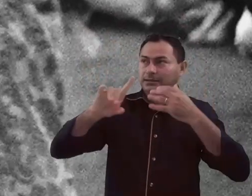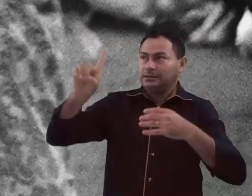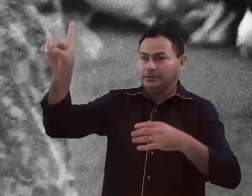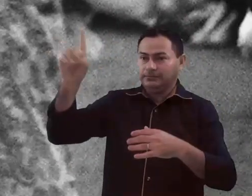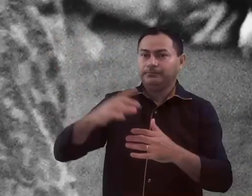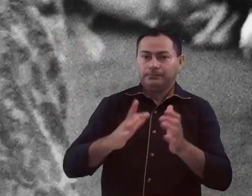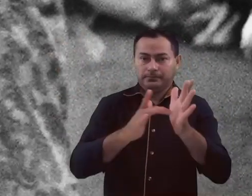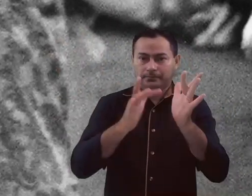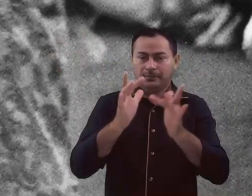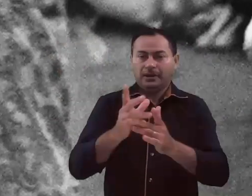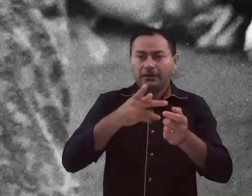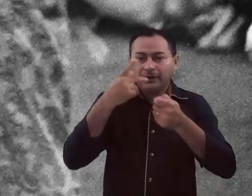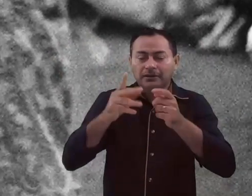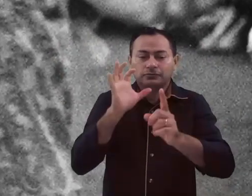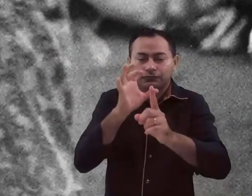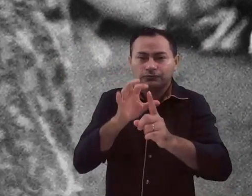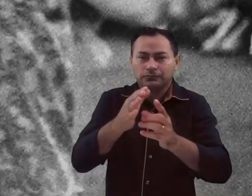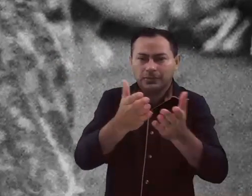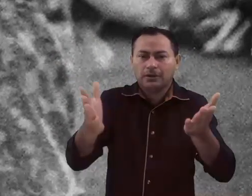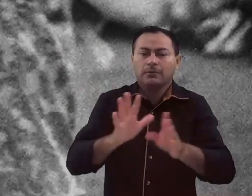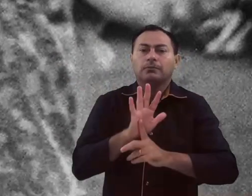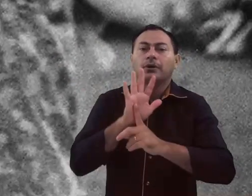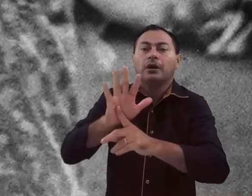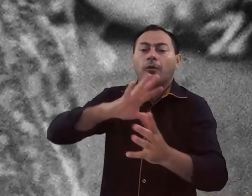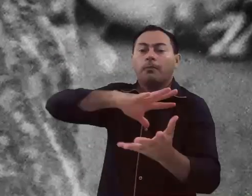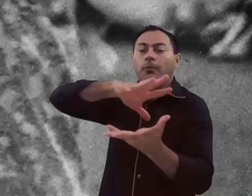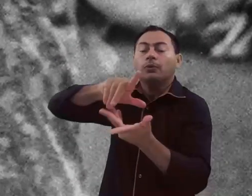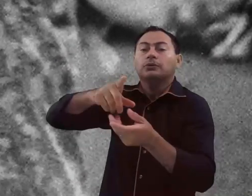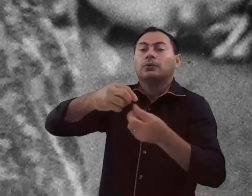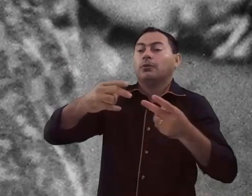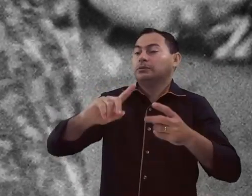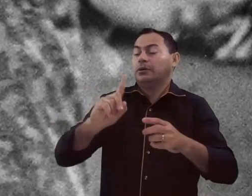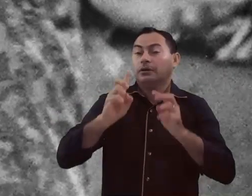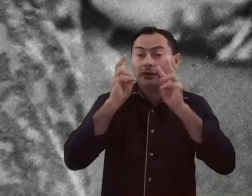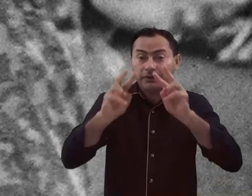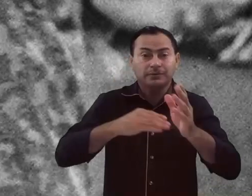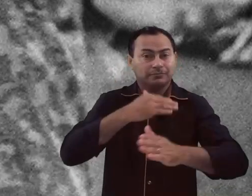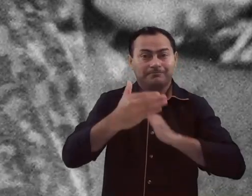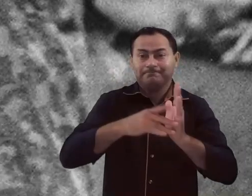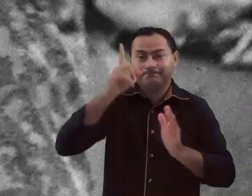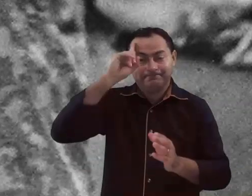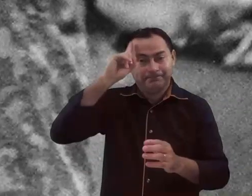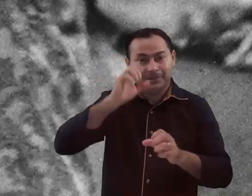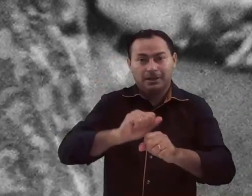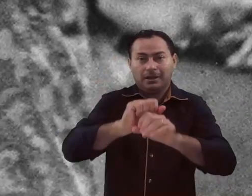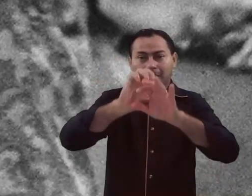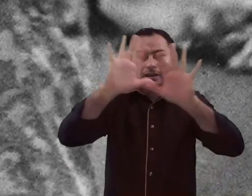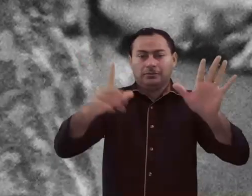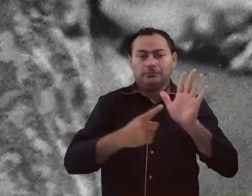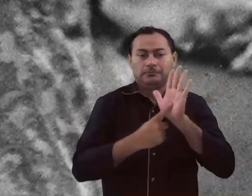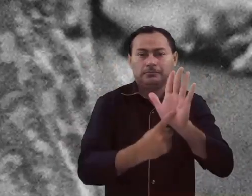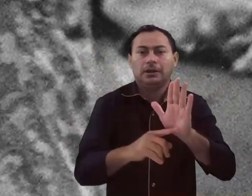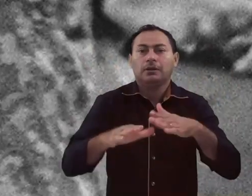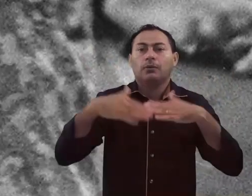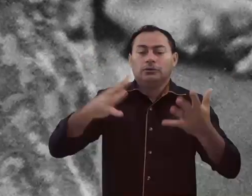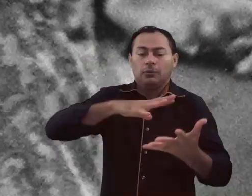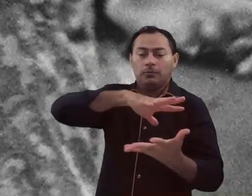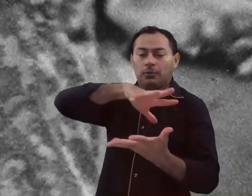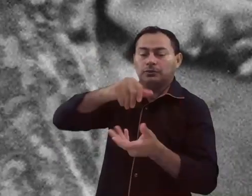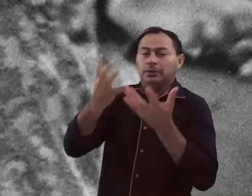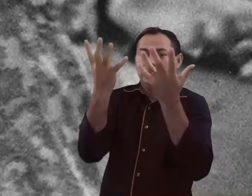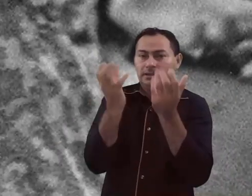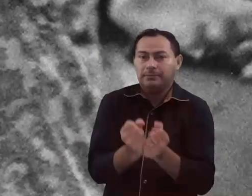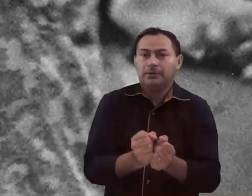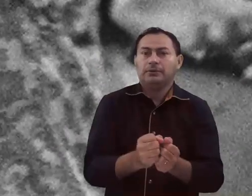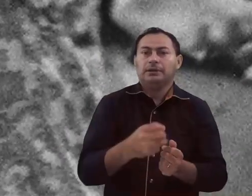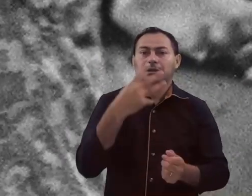Deus. Jesus queria causar impacto, mostrando ao mundo algo que não vemos todo dia. Isso foi claramente demonstrado quando o